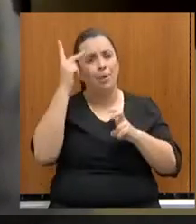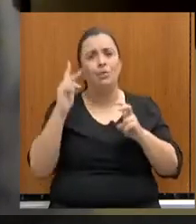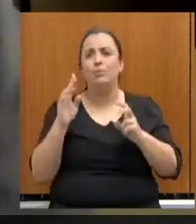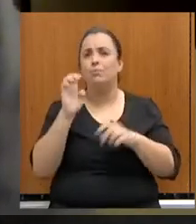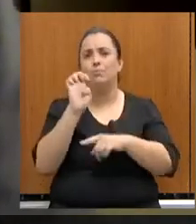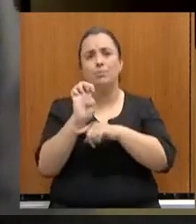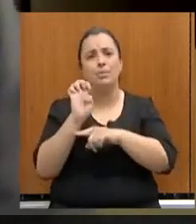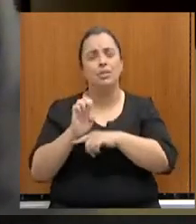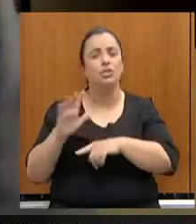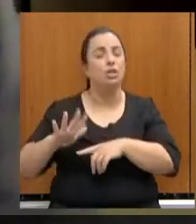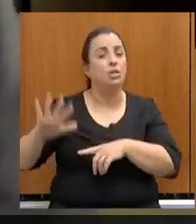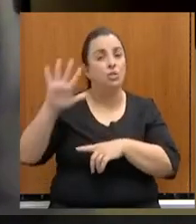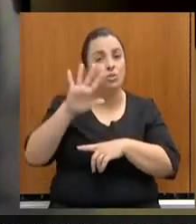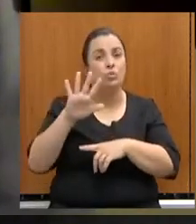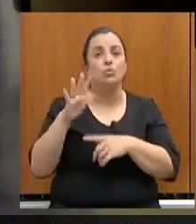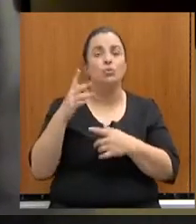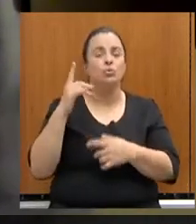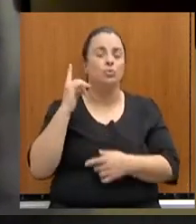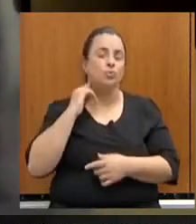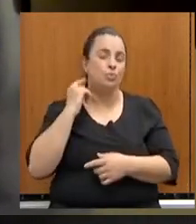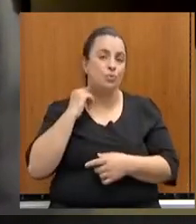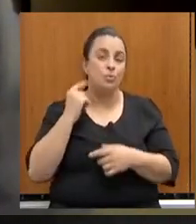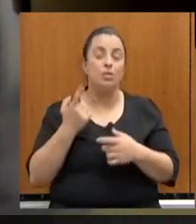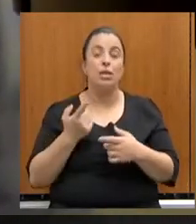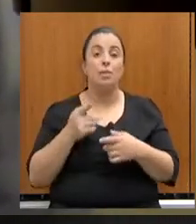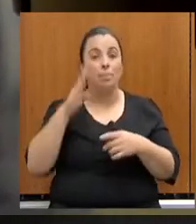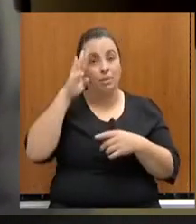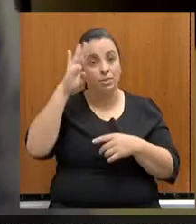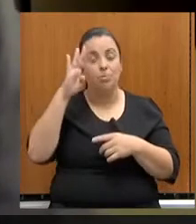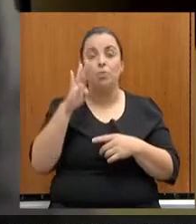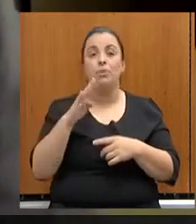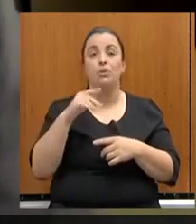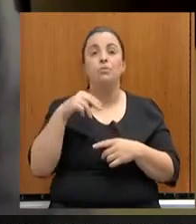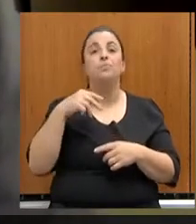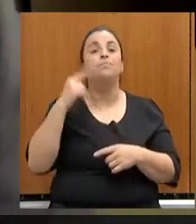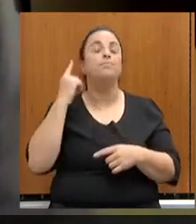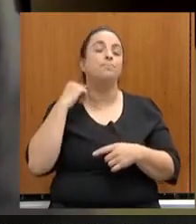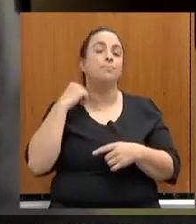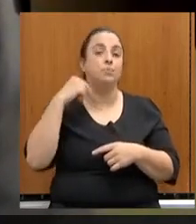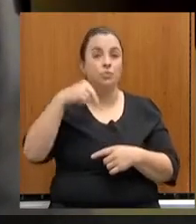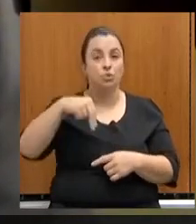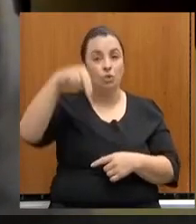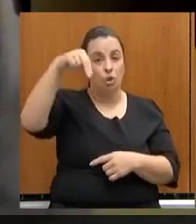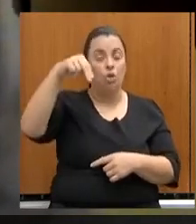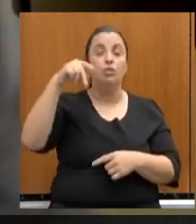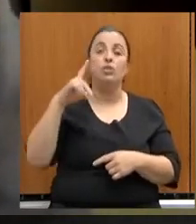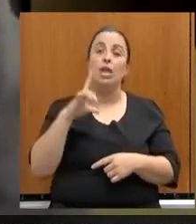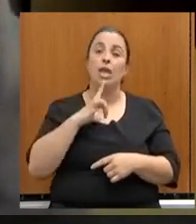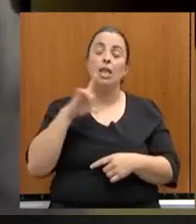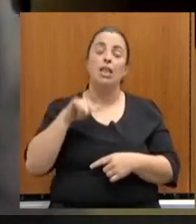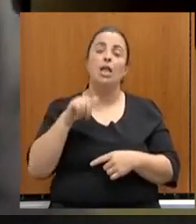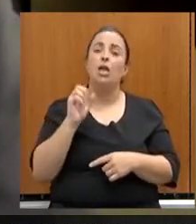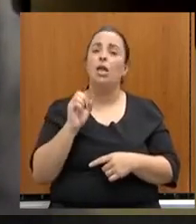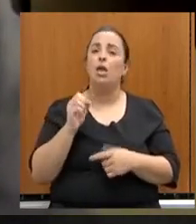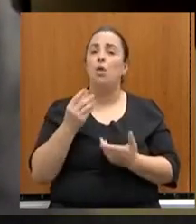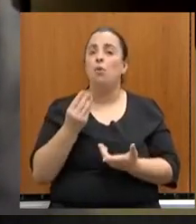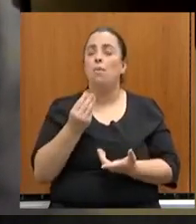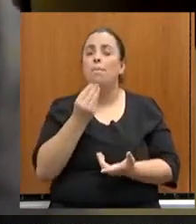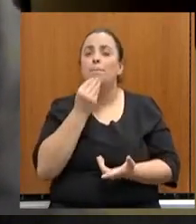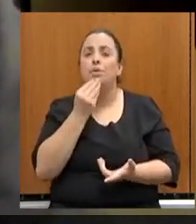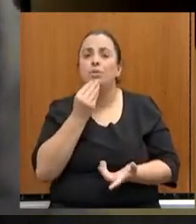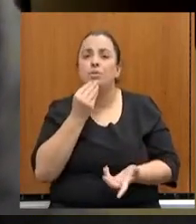renováveis mais principalmente para o norte de Minas Onde que nós estamos tendo a oportunidade de